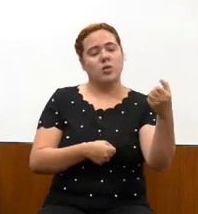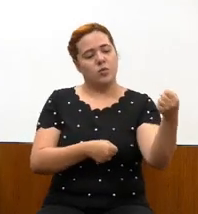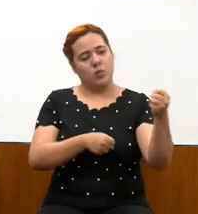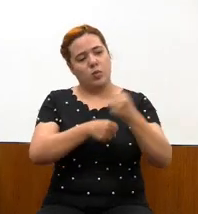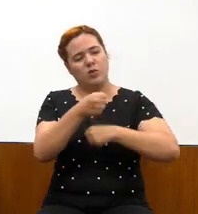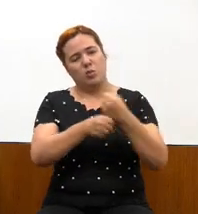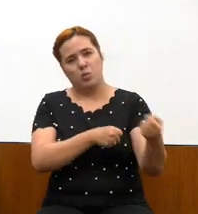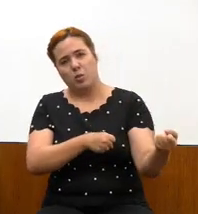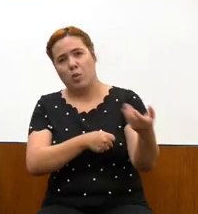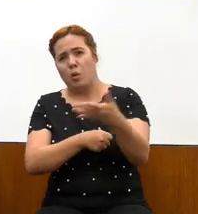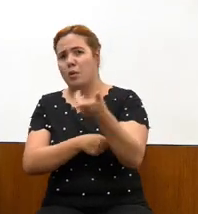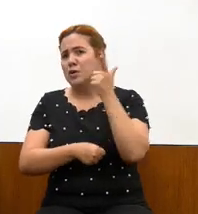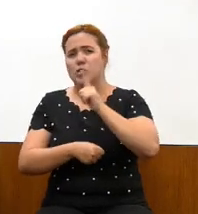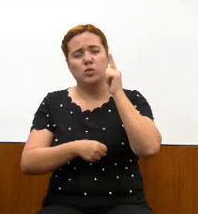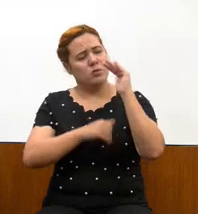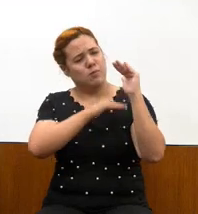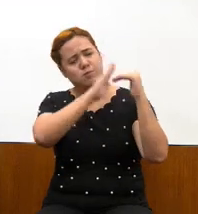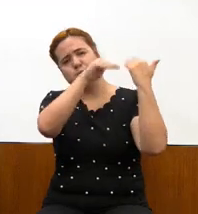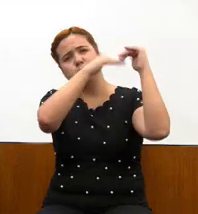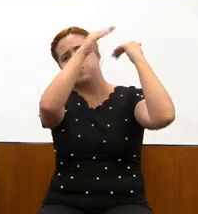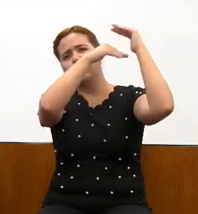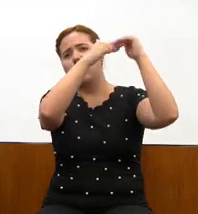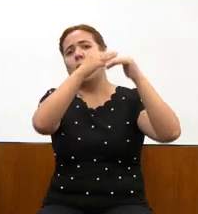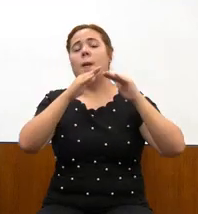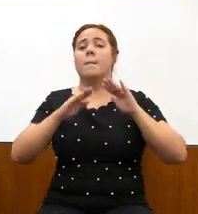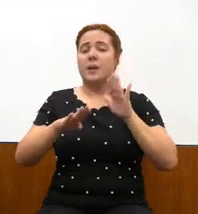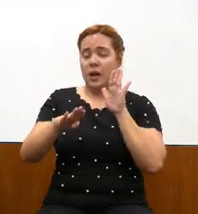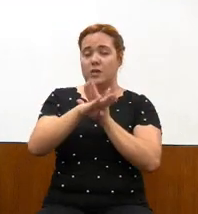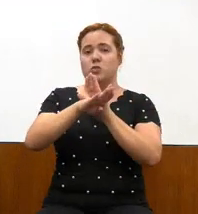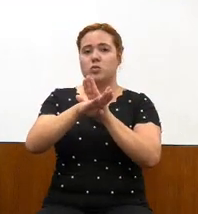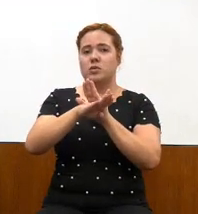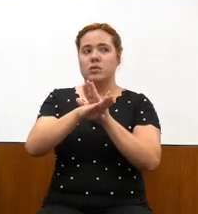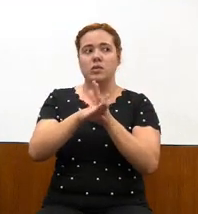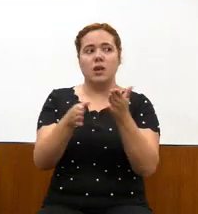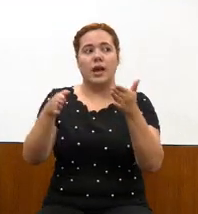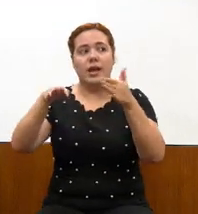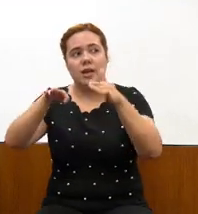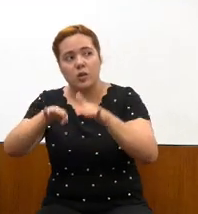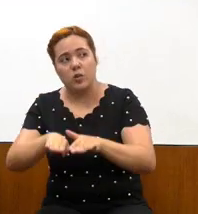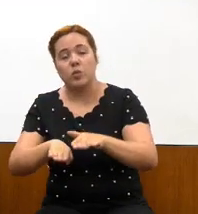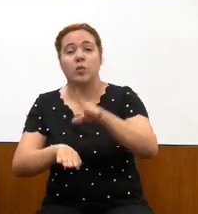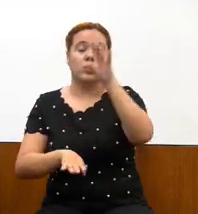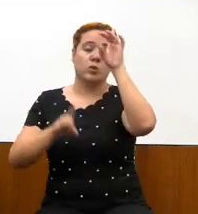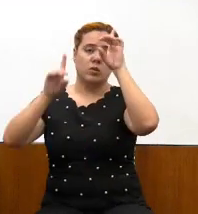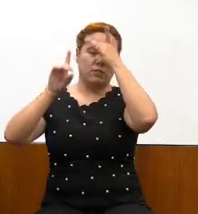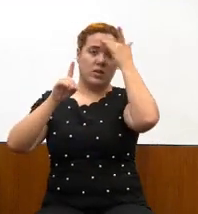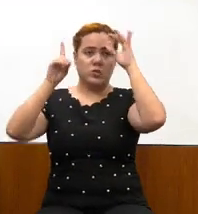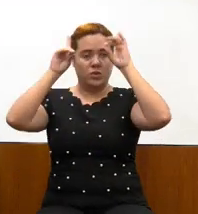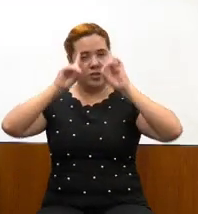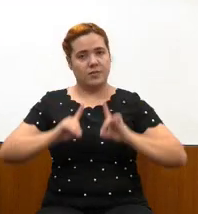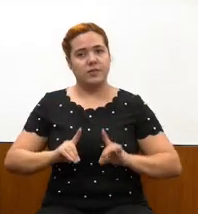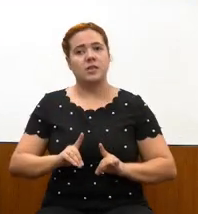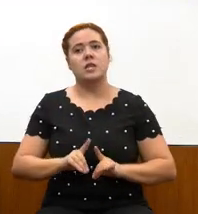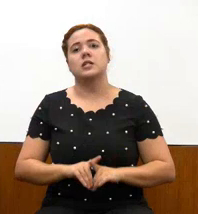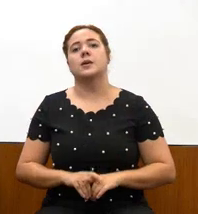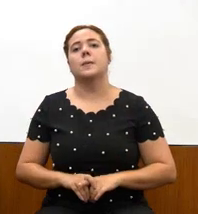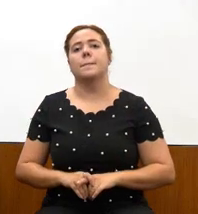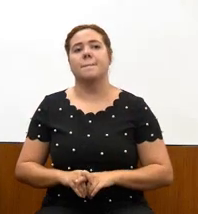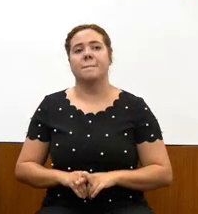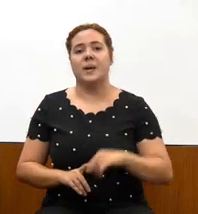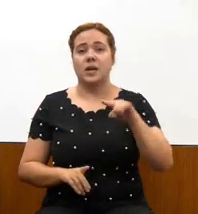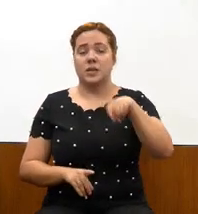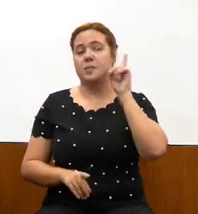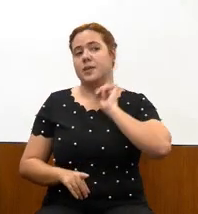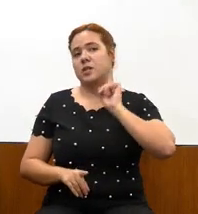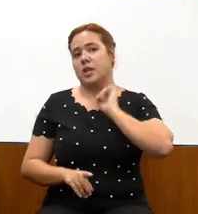e realizações em prol da inclusão e dos direitos das pessoas com deficiência em